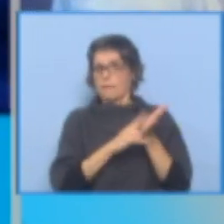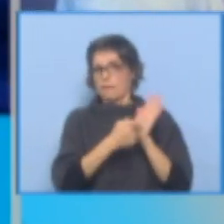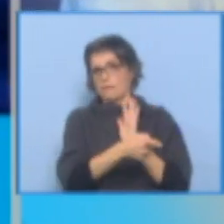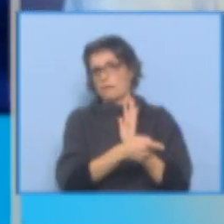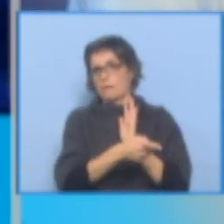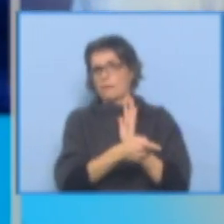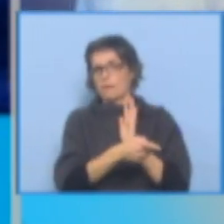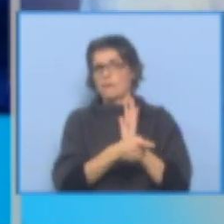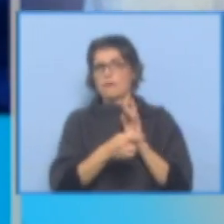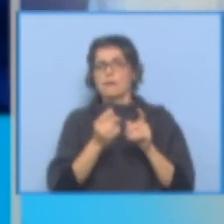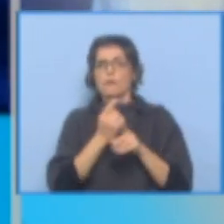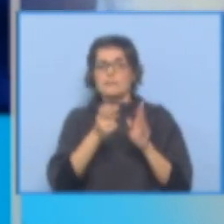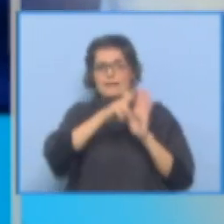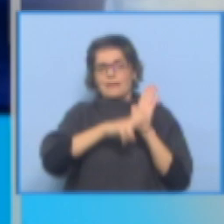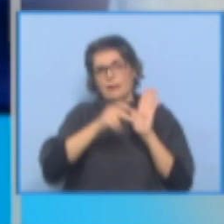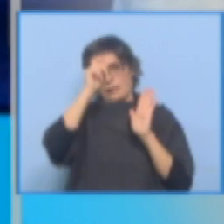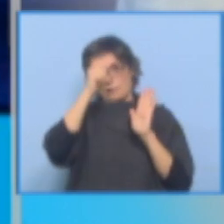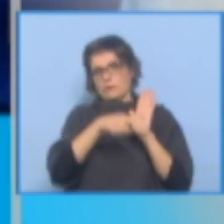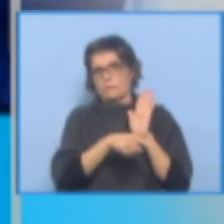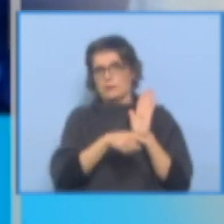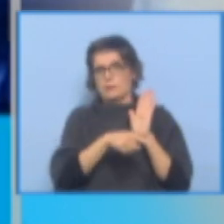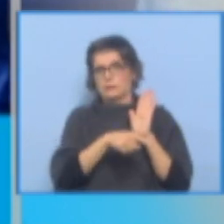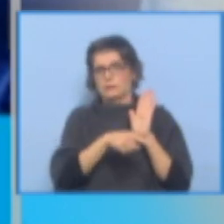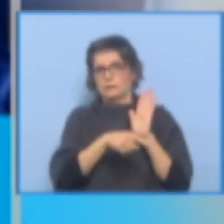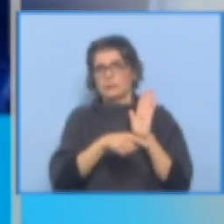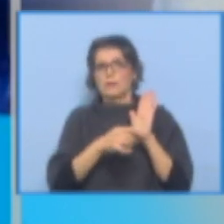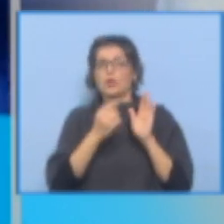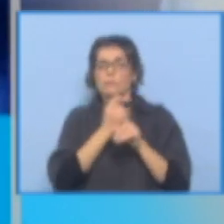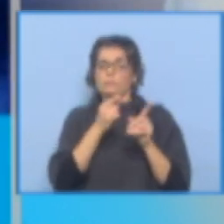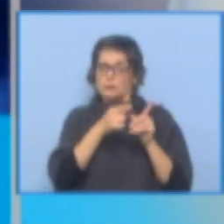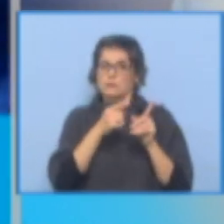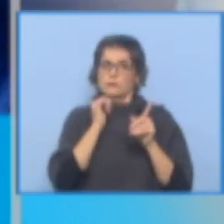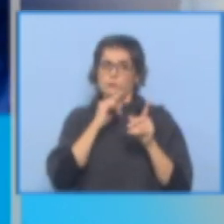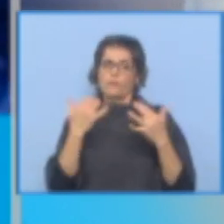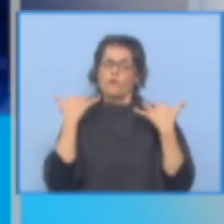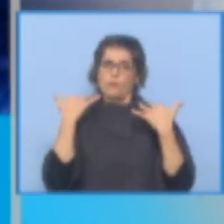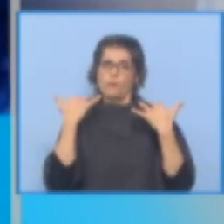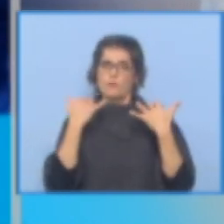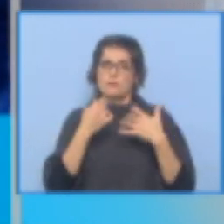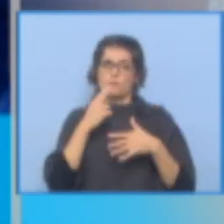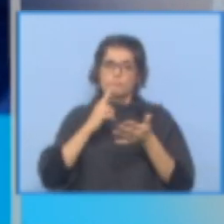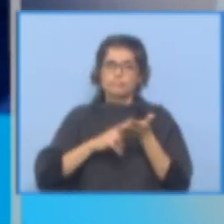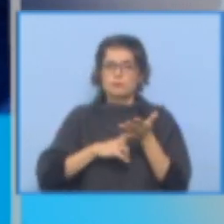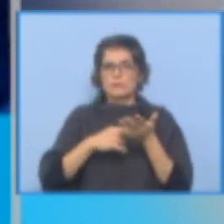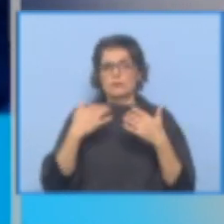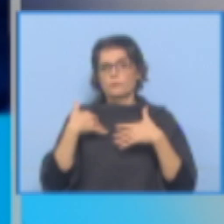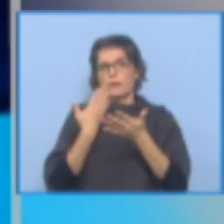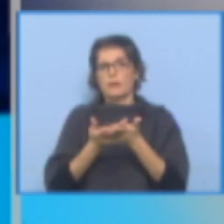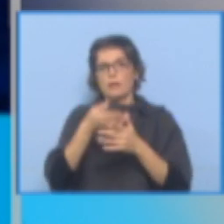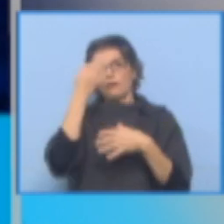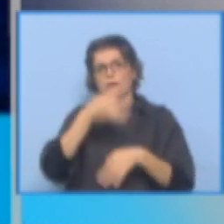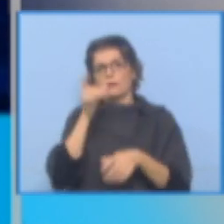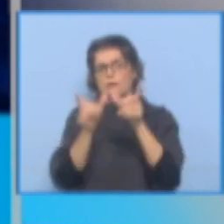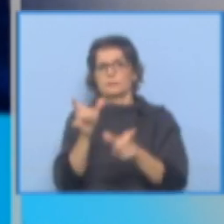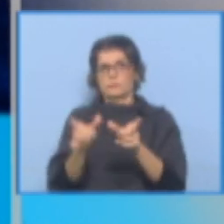no fundo, dão cobrimento àquilo que é garantia da dignidade da pessoa humana e de cumprimento das